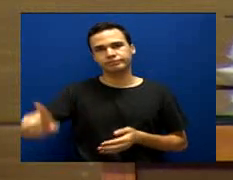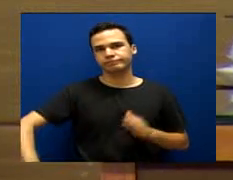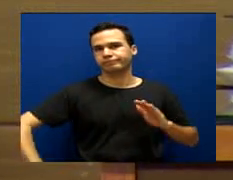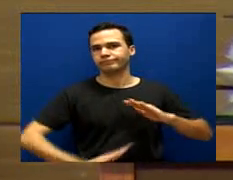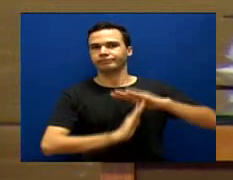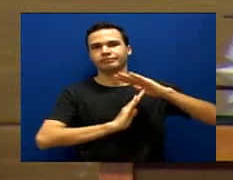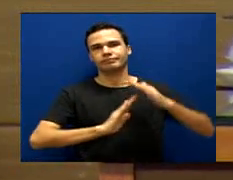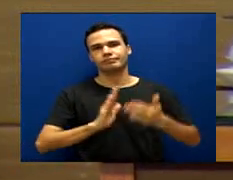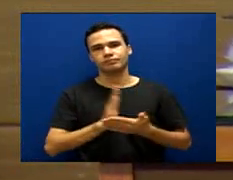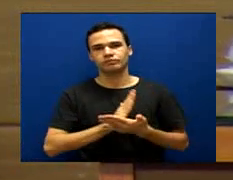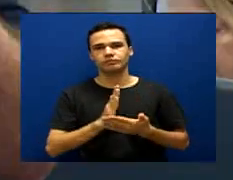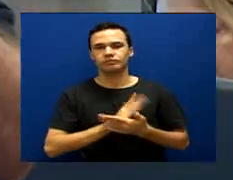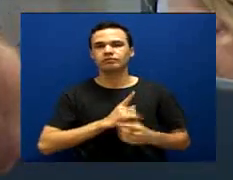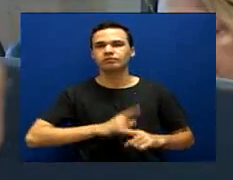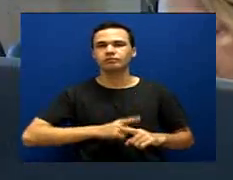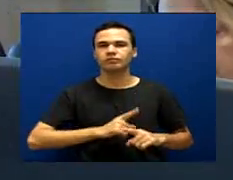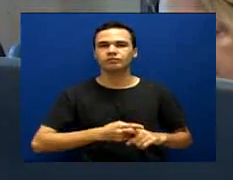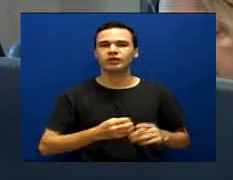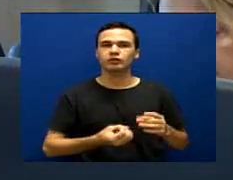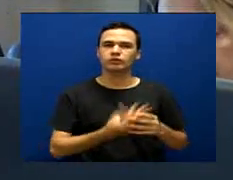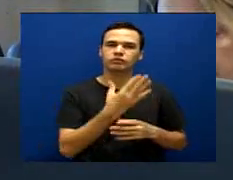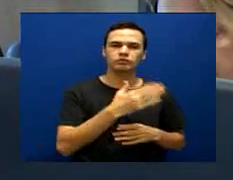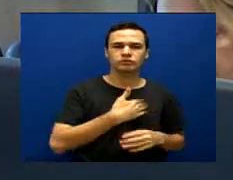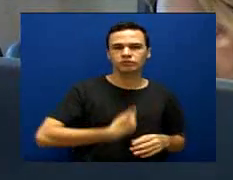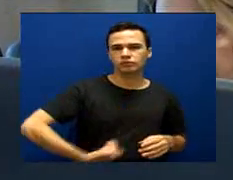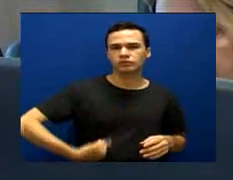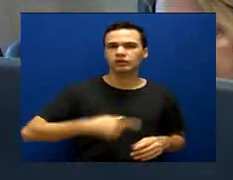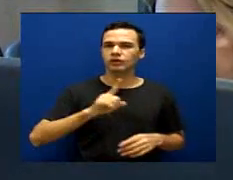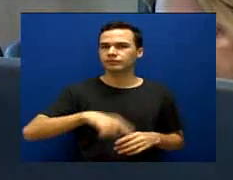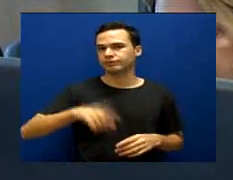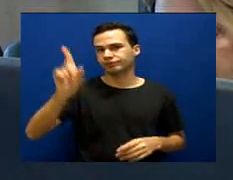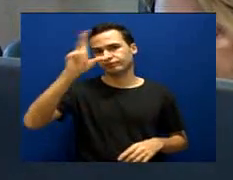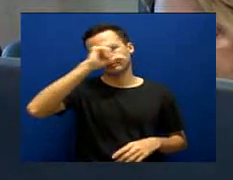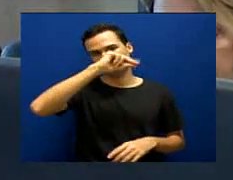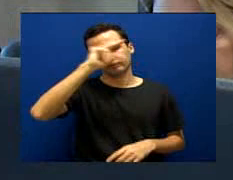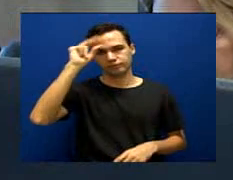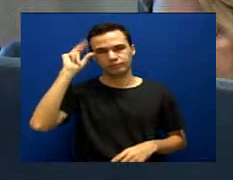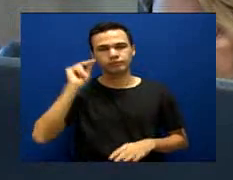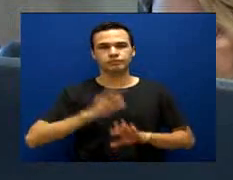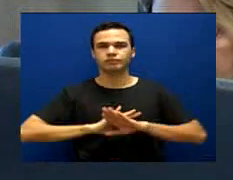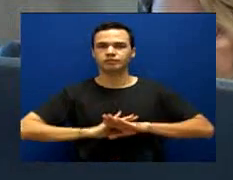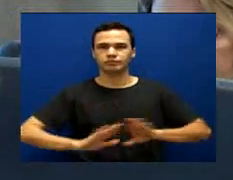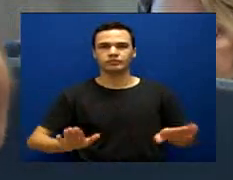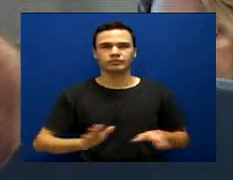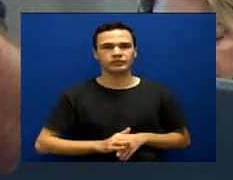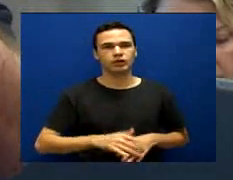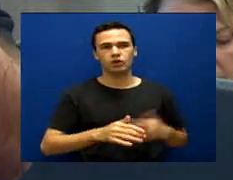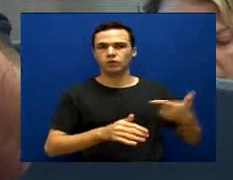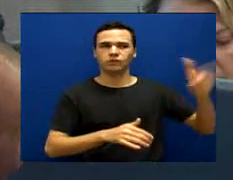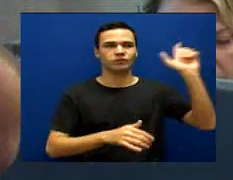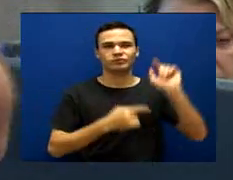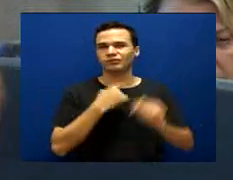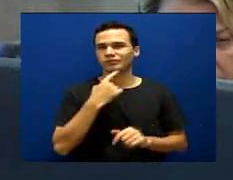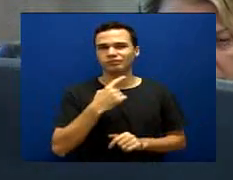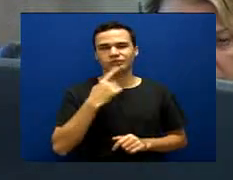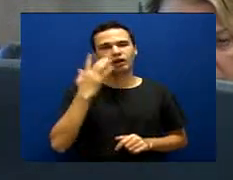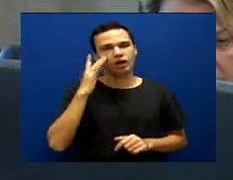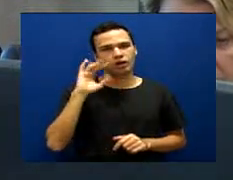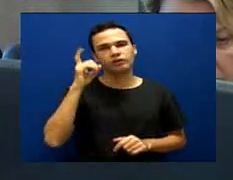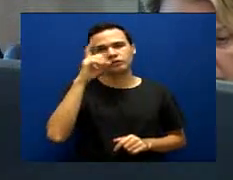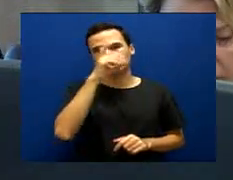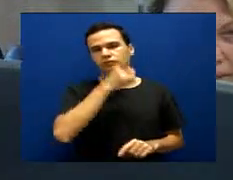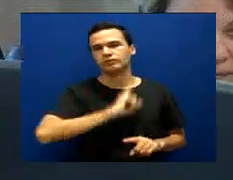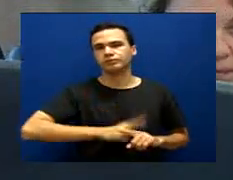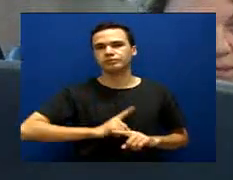limitações, porque quem formula a política de governo é o prefeito, né? Não tem outro jeito. E eu acho muito complicado,